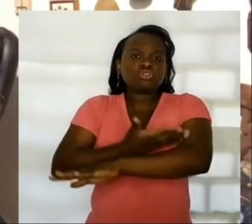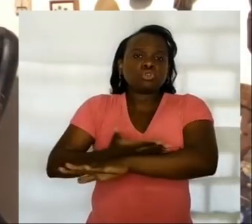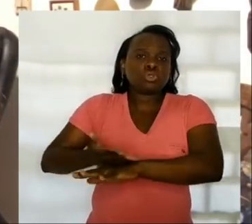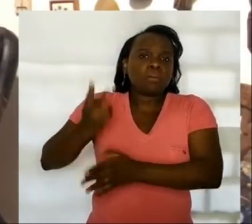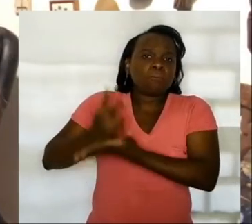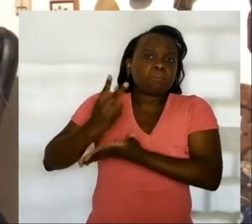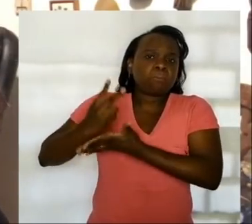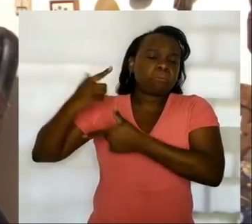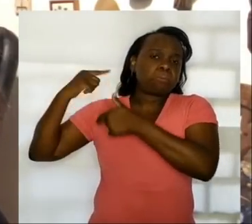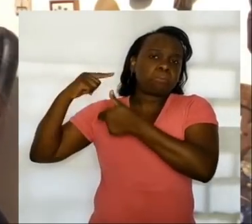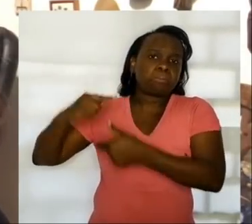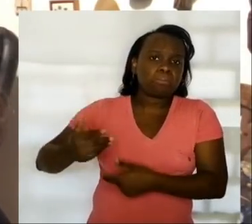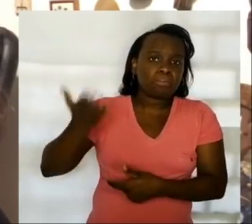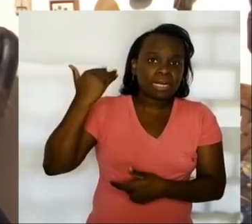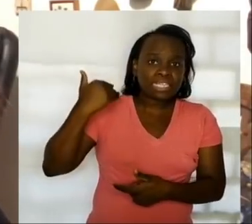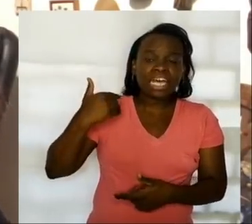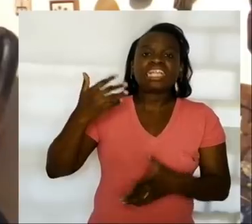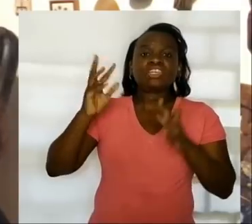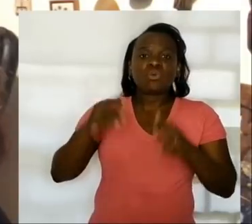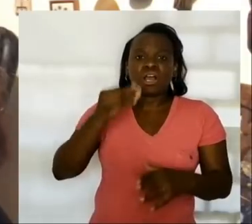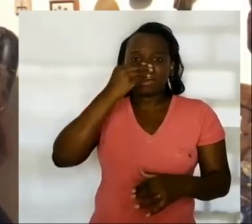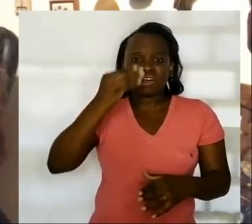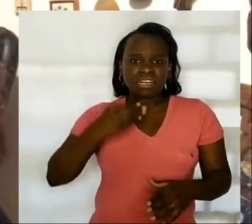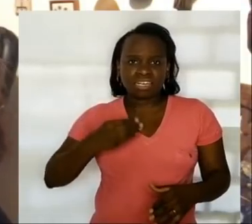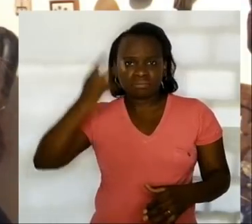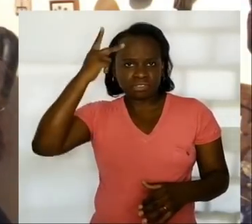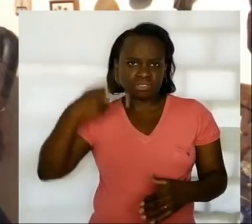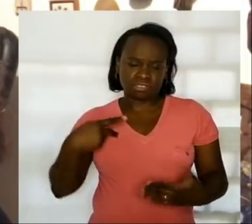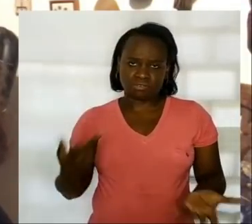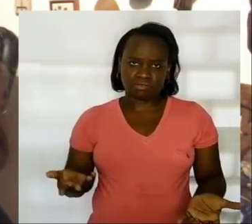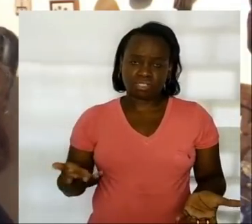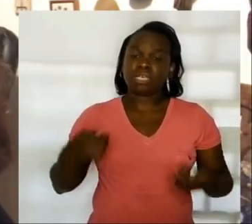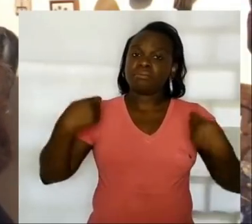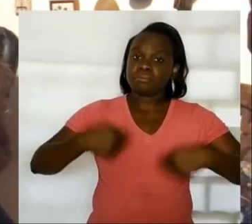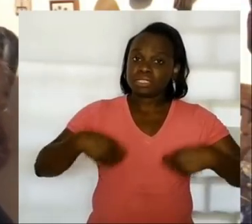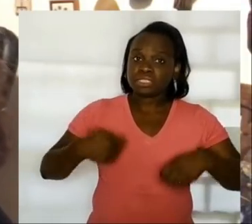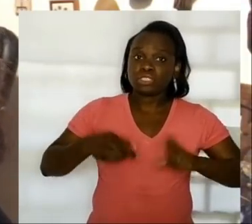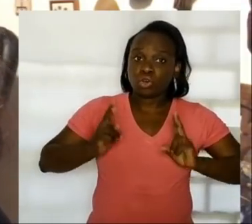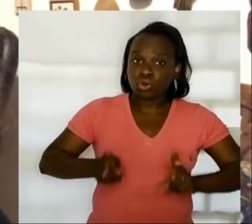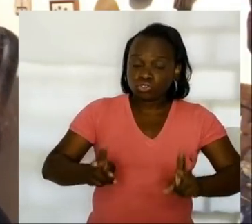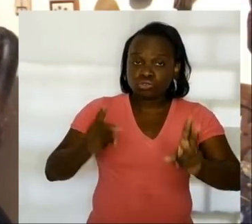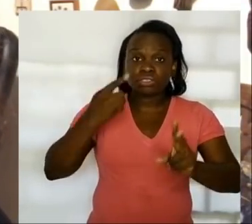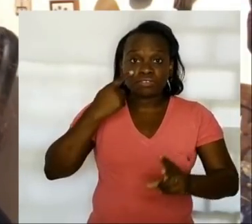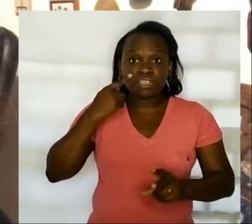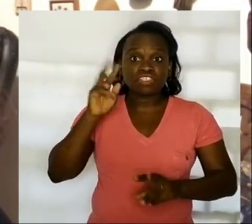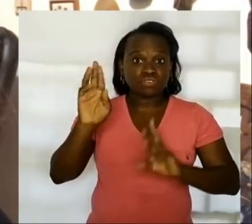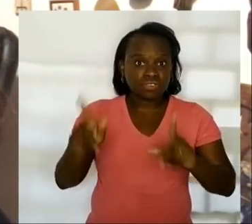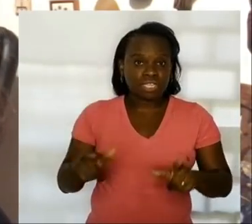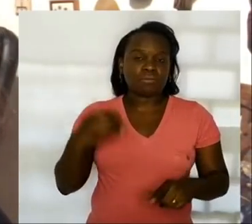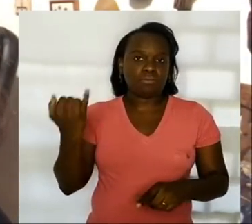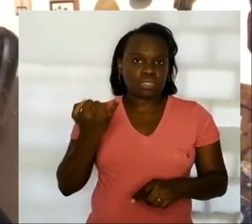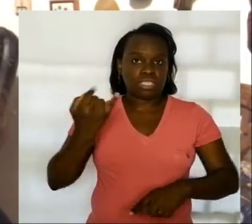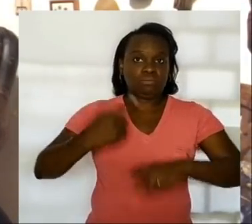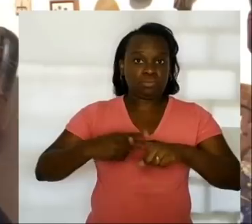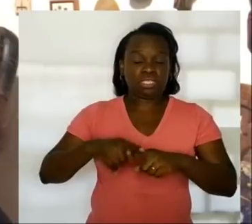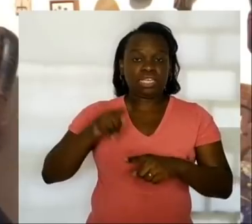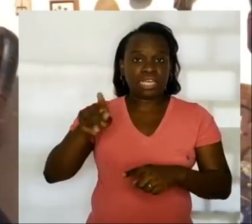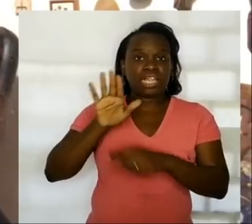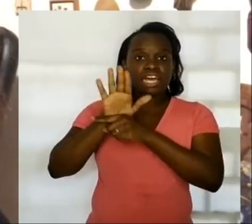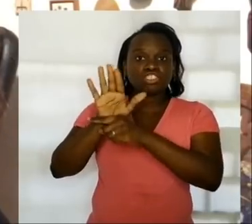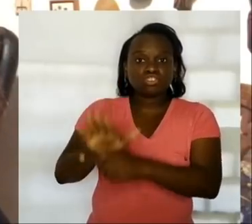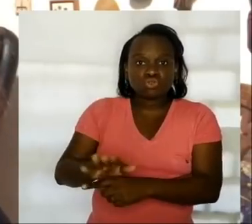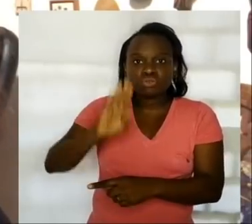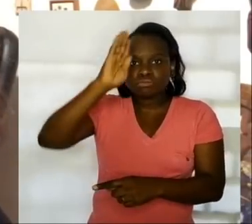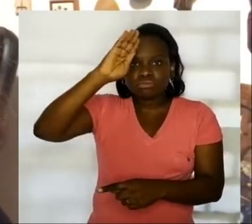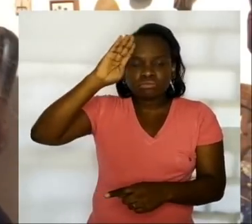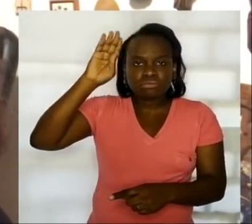circulação com um olhar colonial que nos devolve o desprezo por nós mesmos. Precisamos seguir apostando na